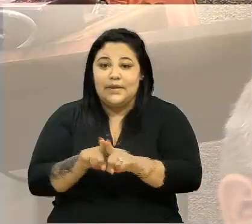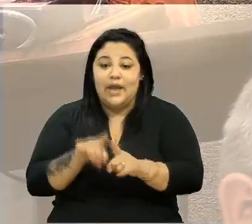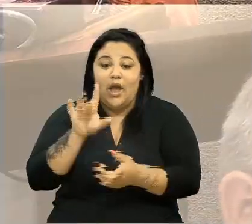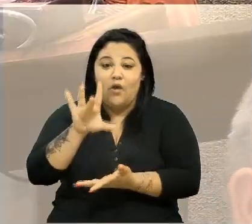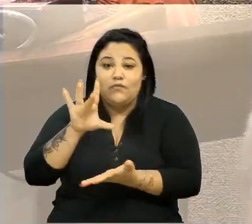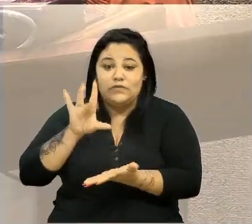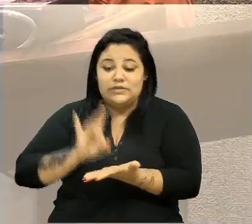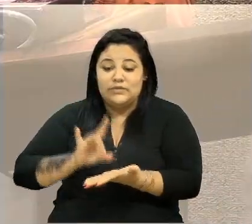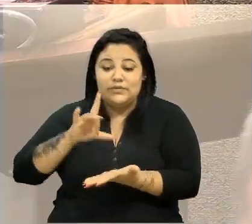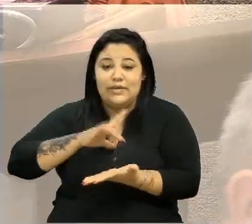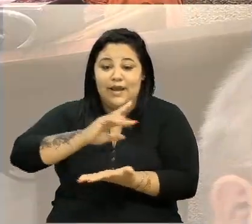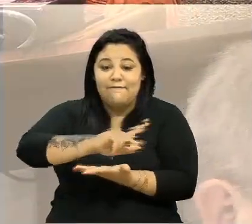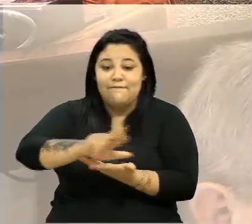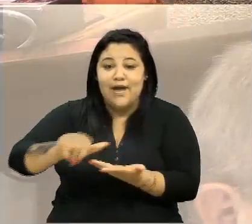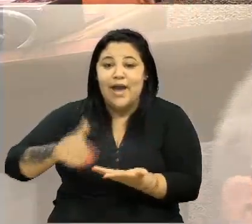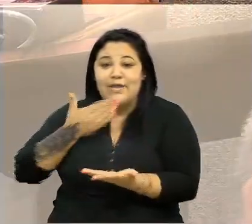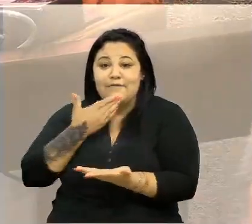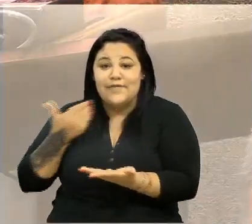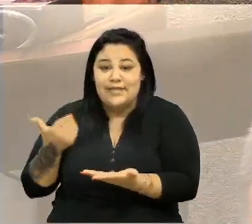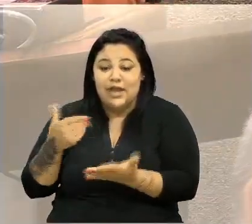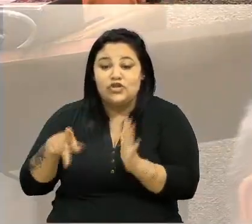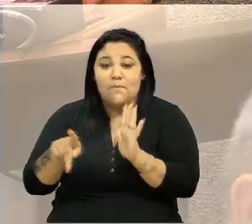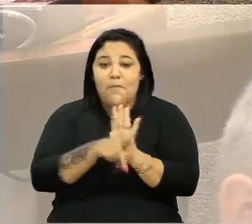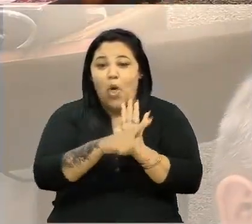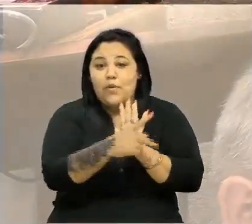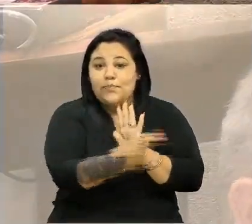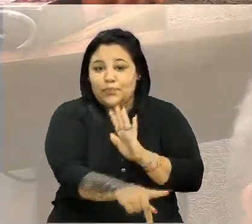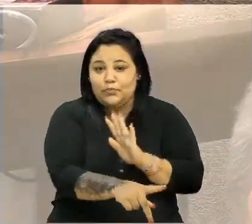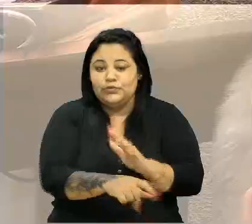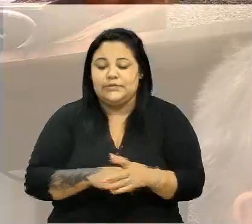terá inúmeros benefícios para o município,